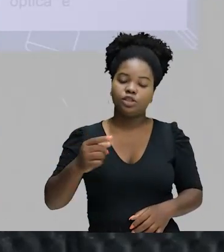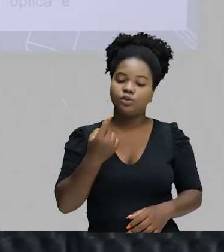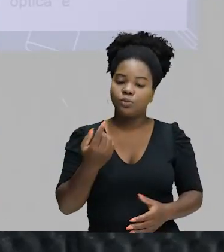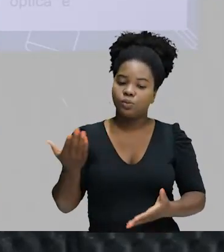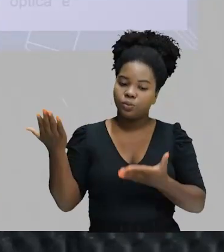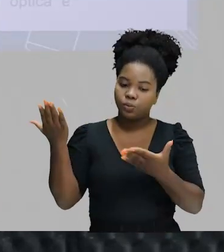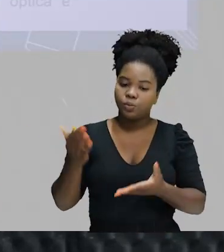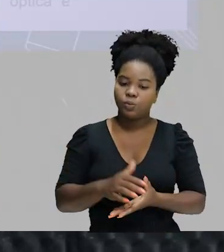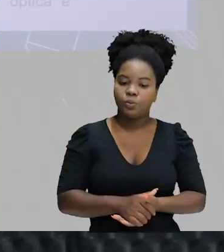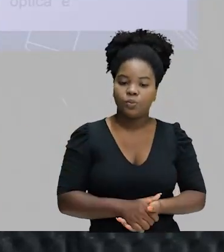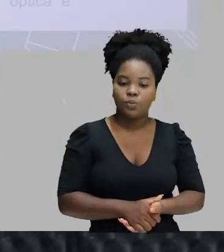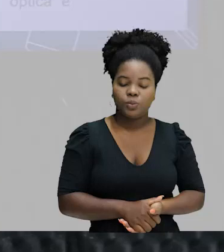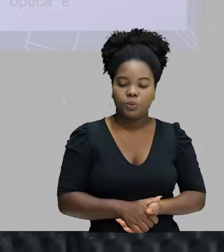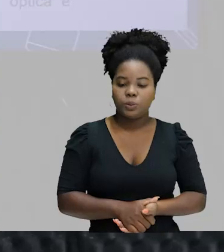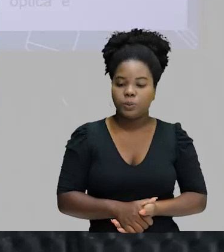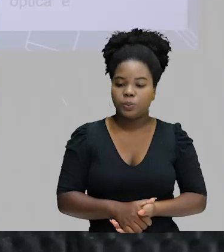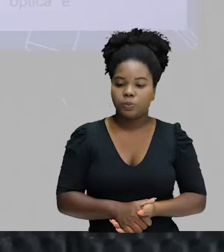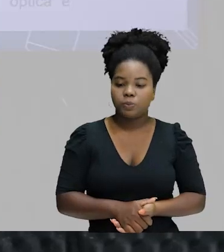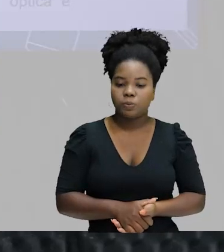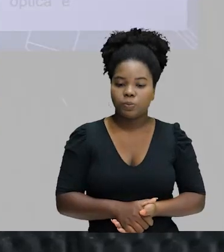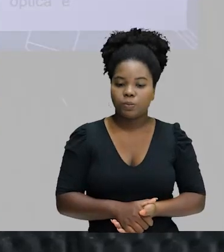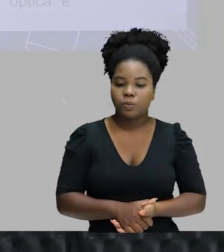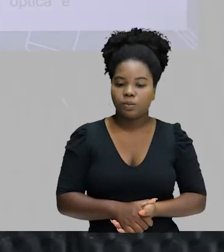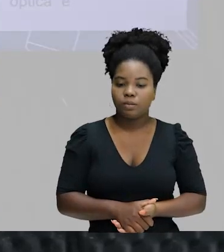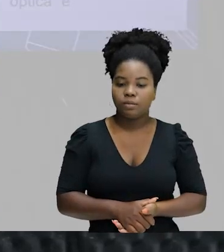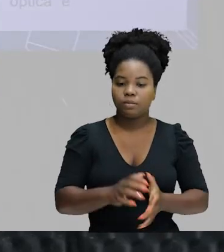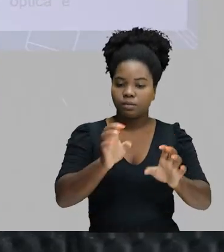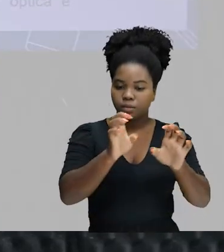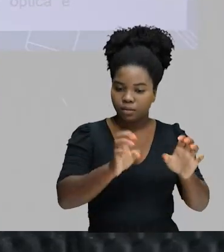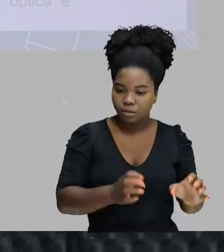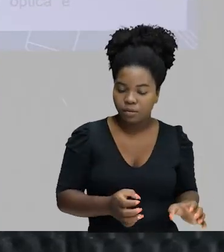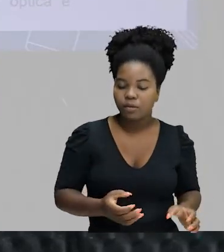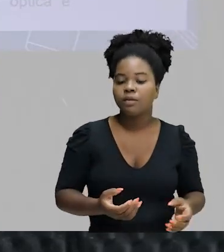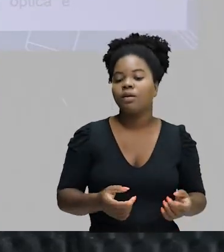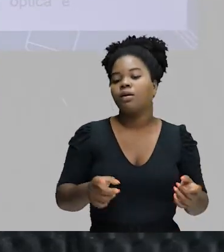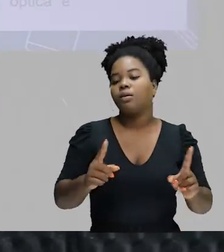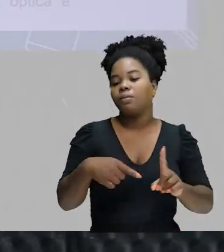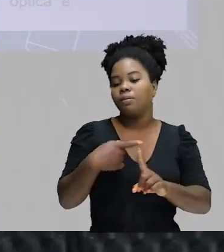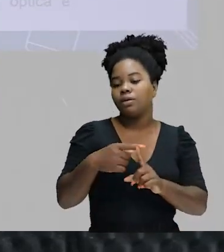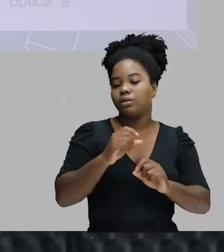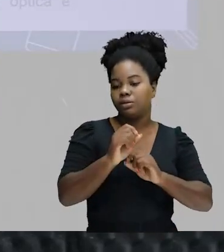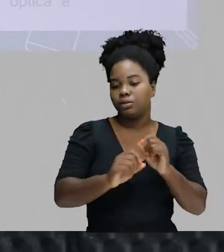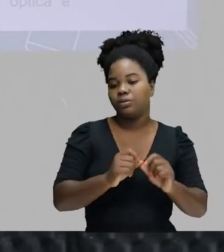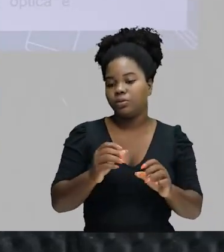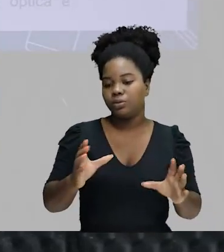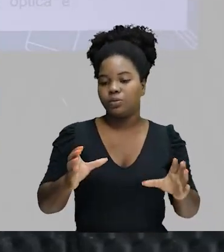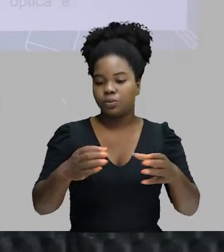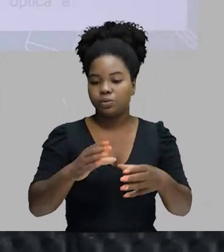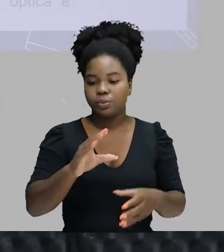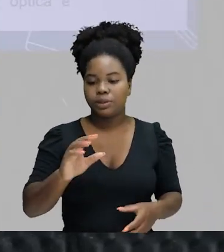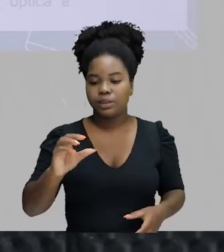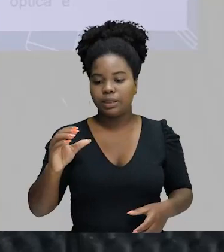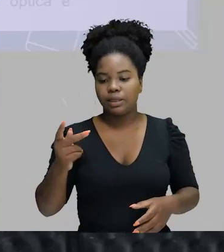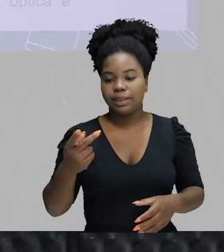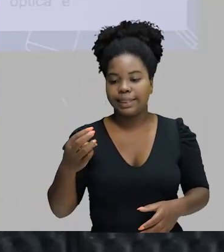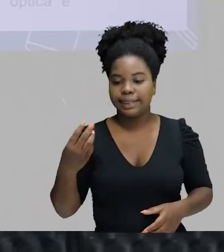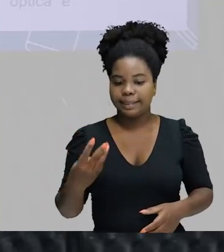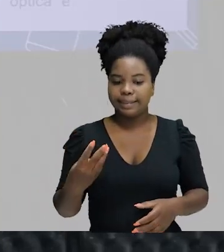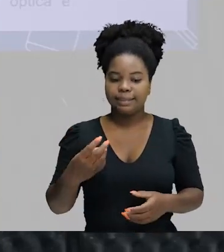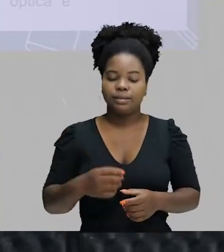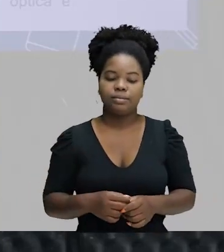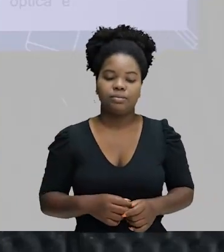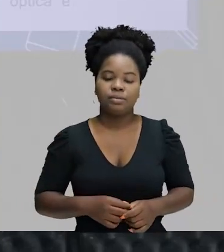metilacrilato de metila. Ó, a unidade monomérica mais a presença de um grupo CH3.